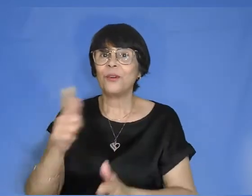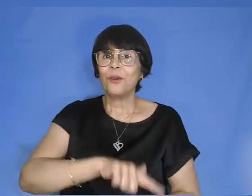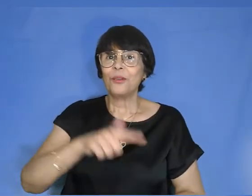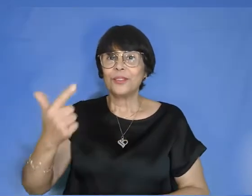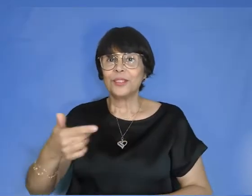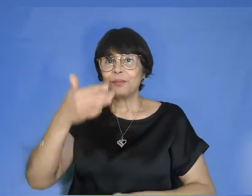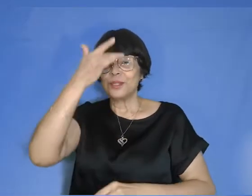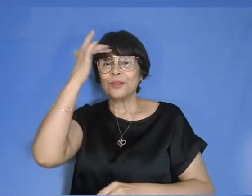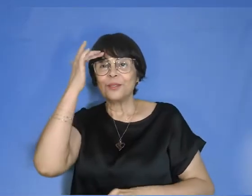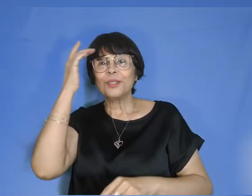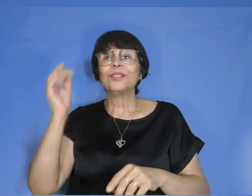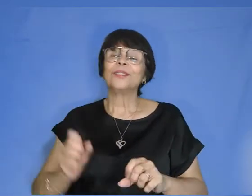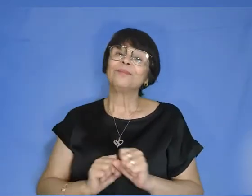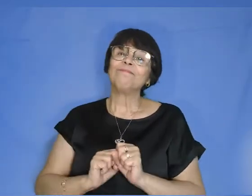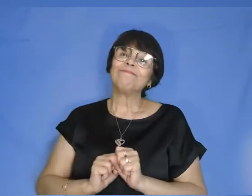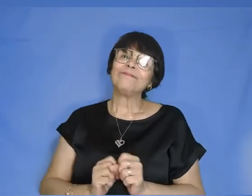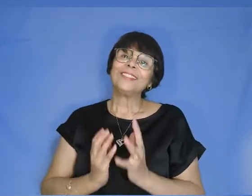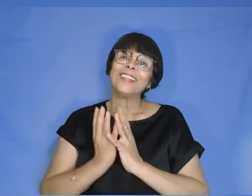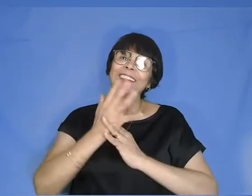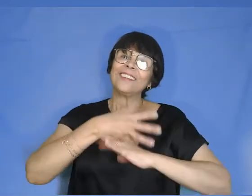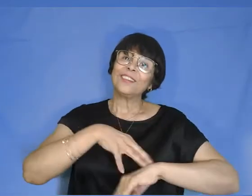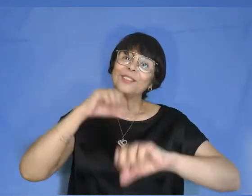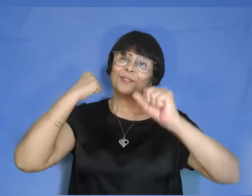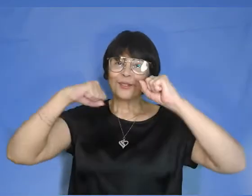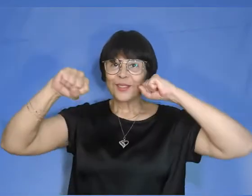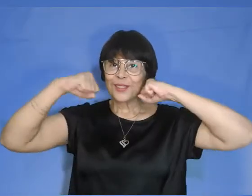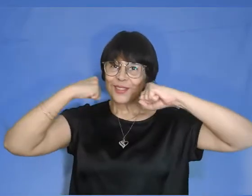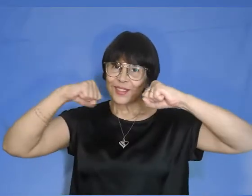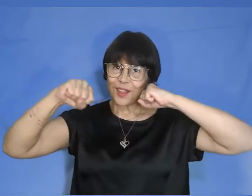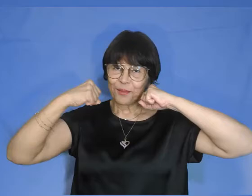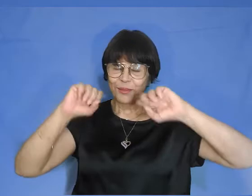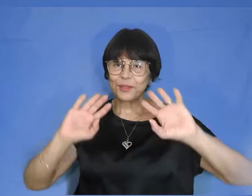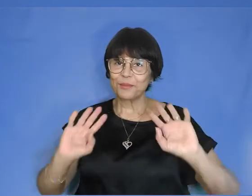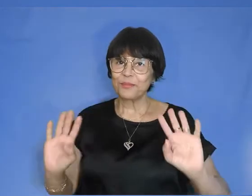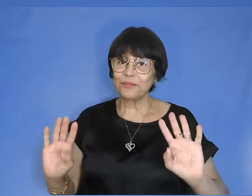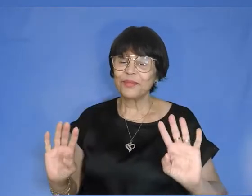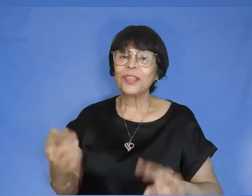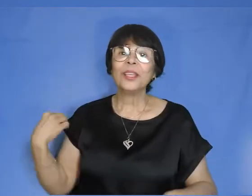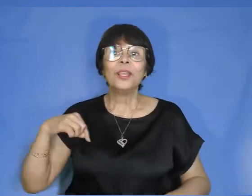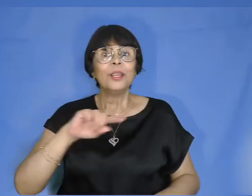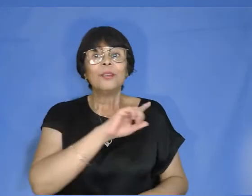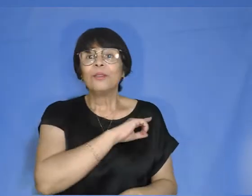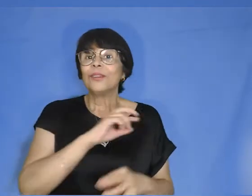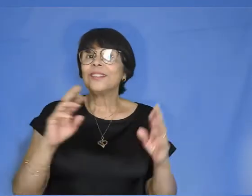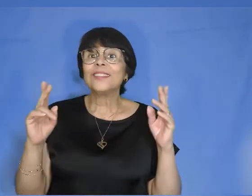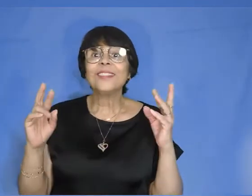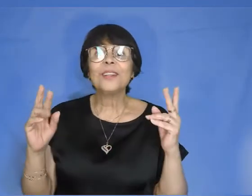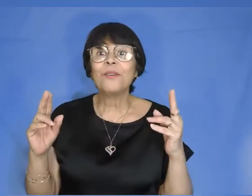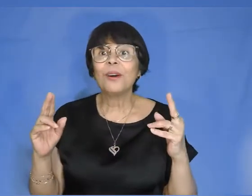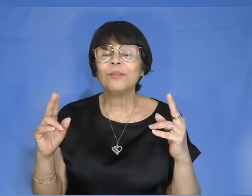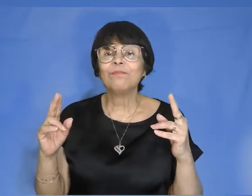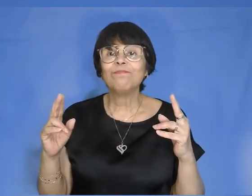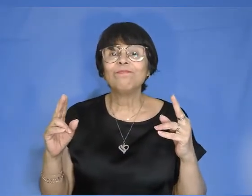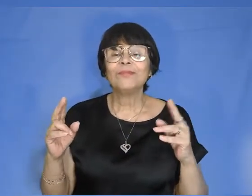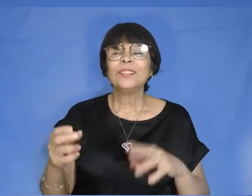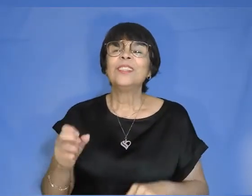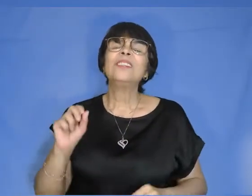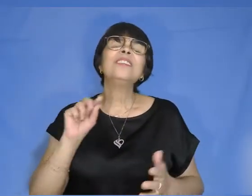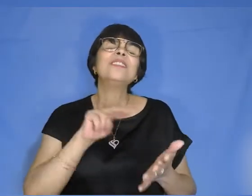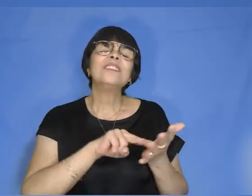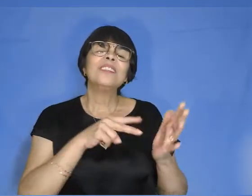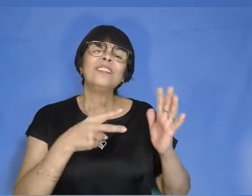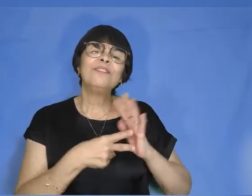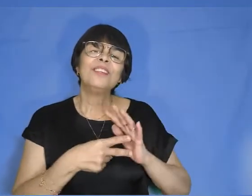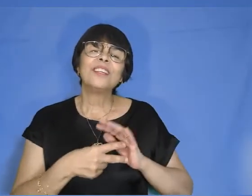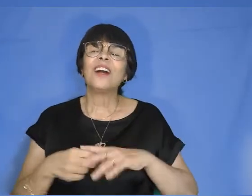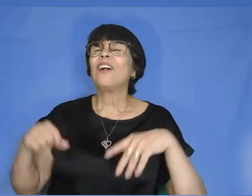na visão serviçal que temos, na visão missiológica. É isso que é falar com salmos, louvar a